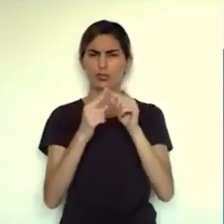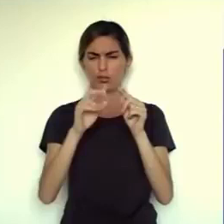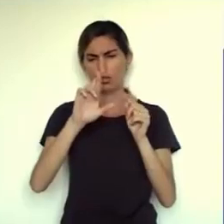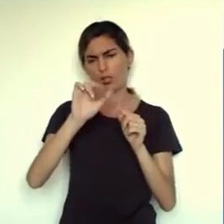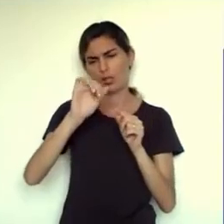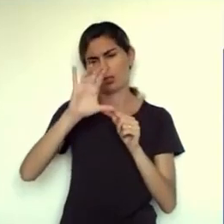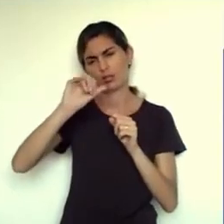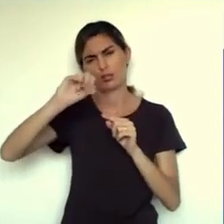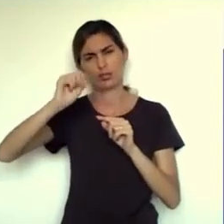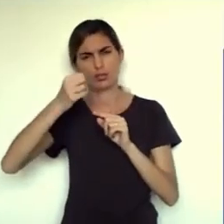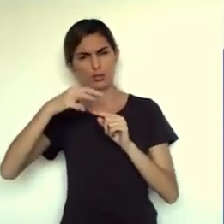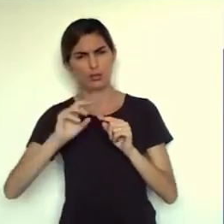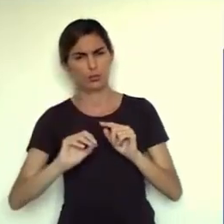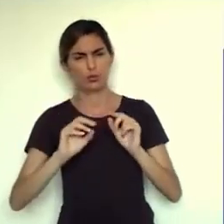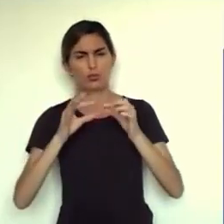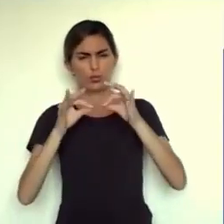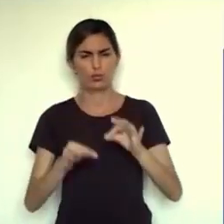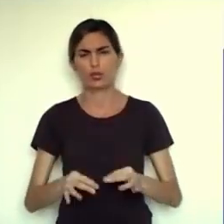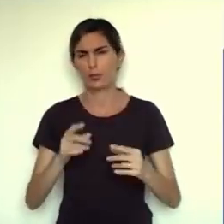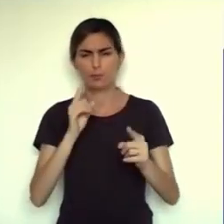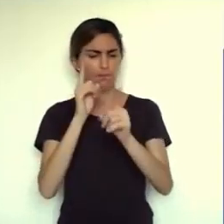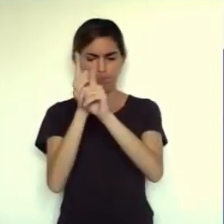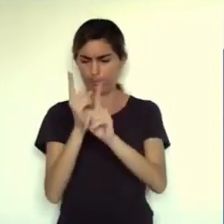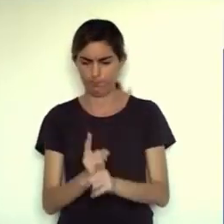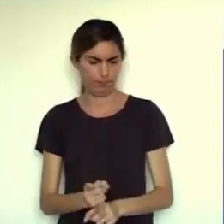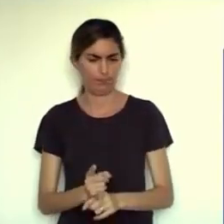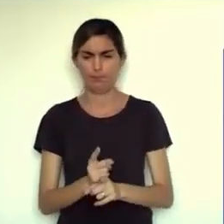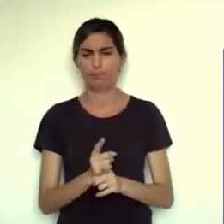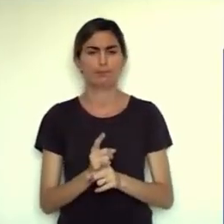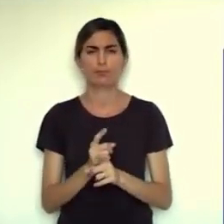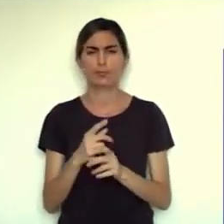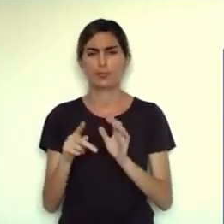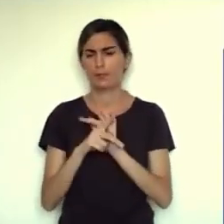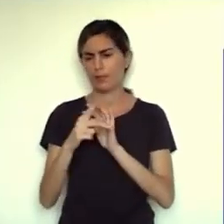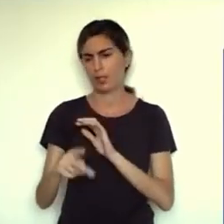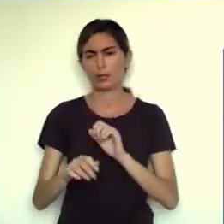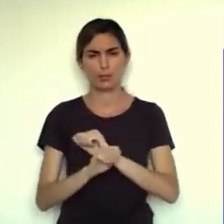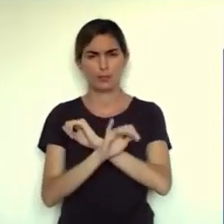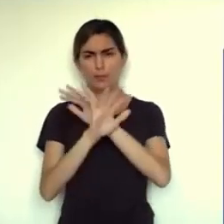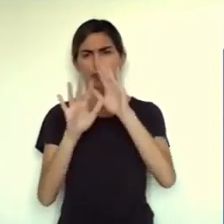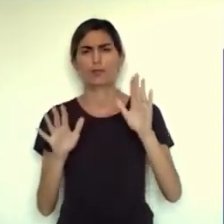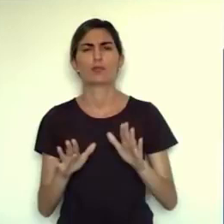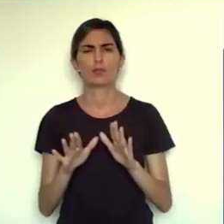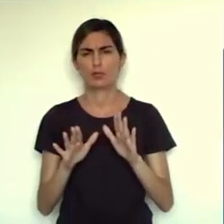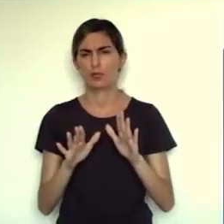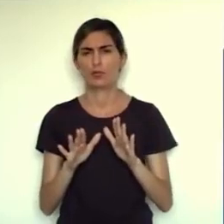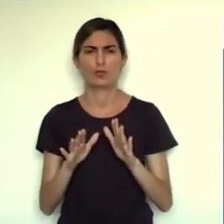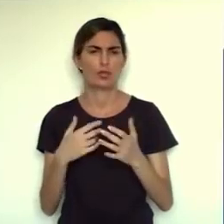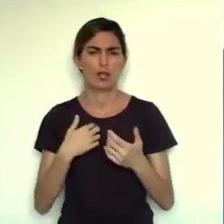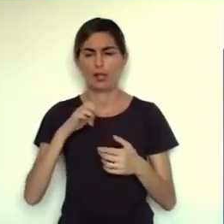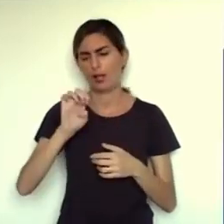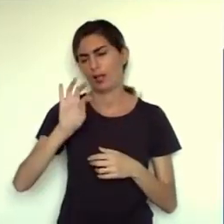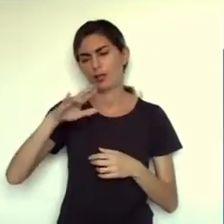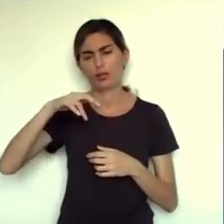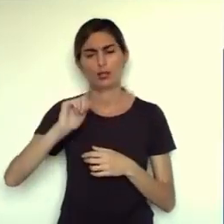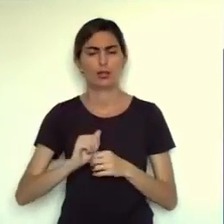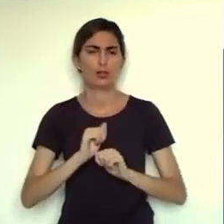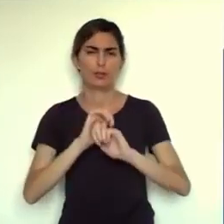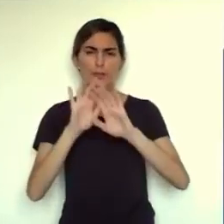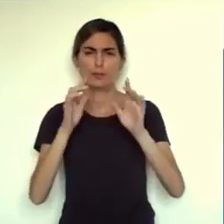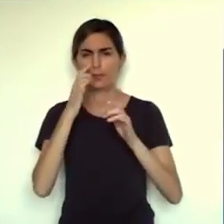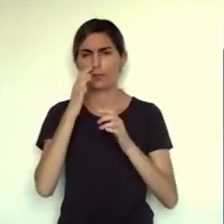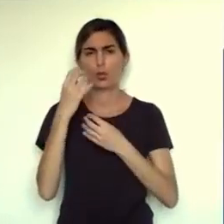essa correlação com o racismo é justamente quando não se identifica uma parte mais abrangente, uma relação étnica